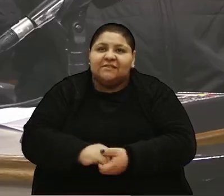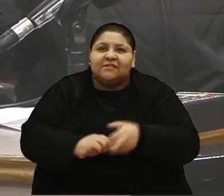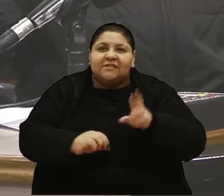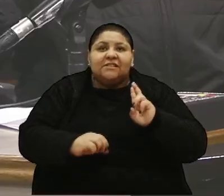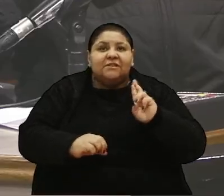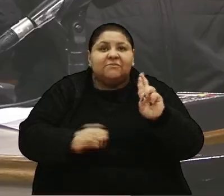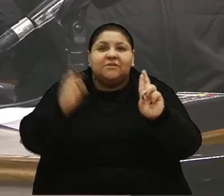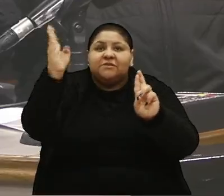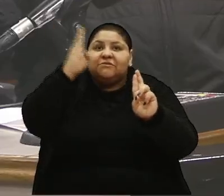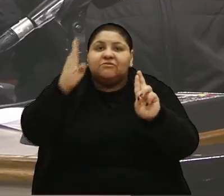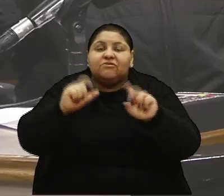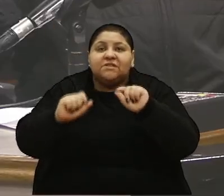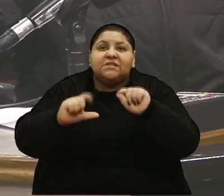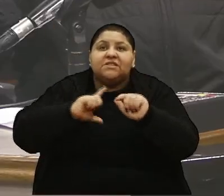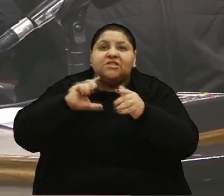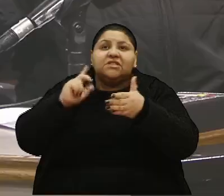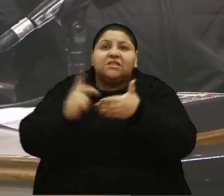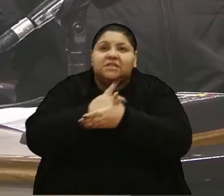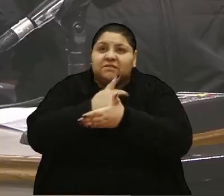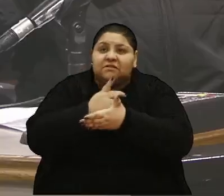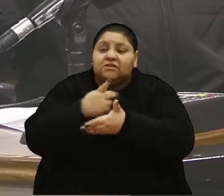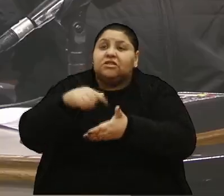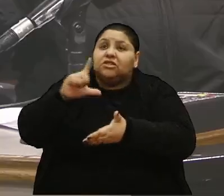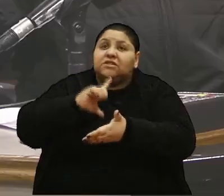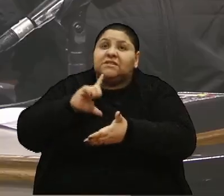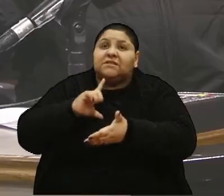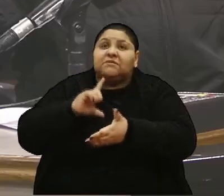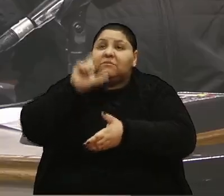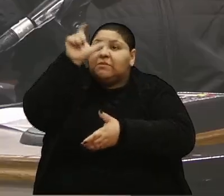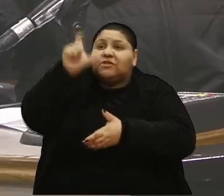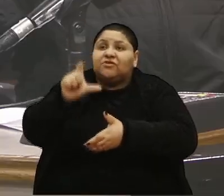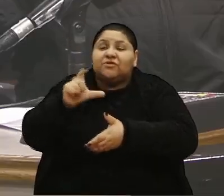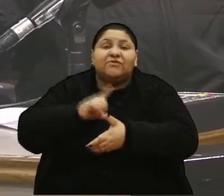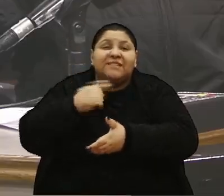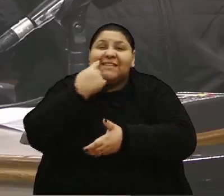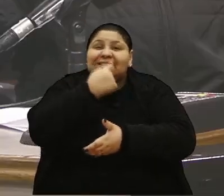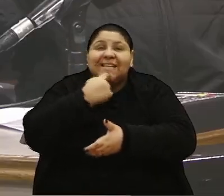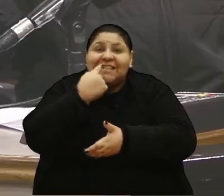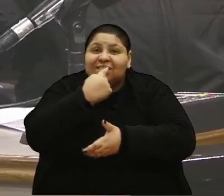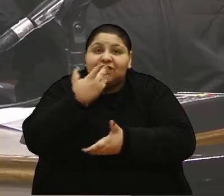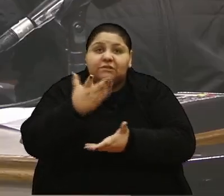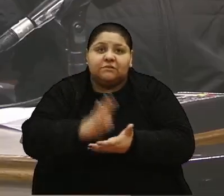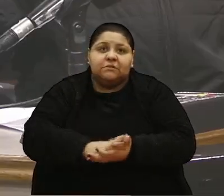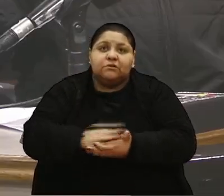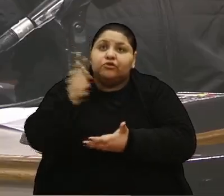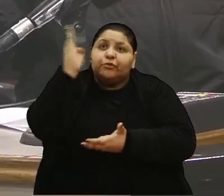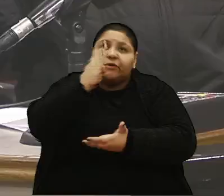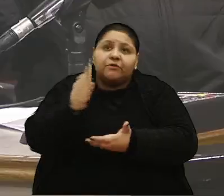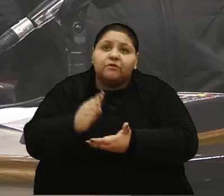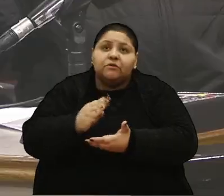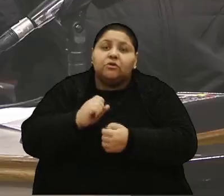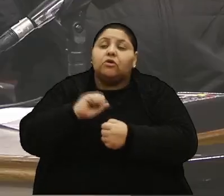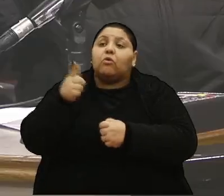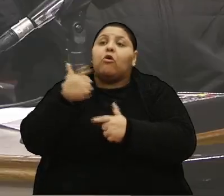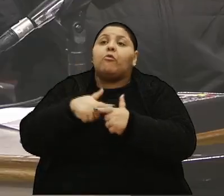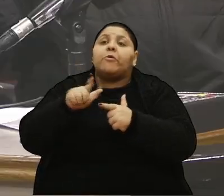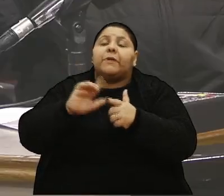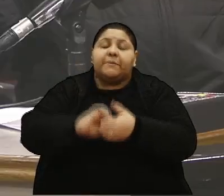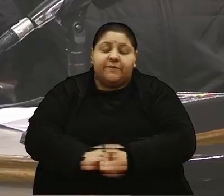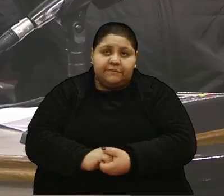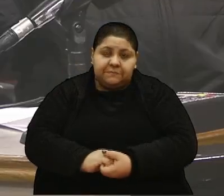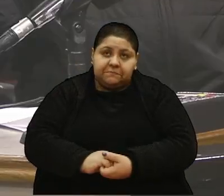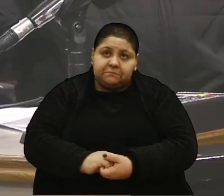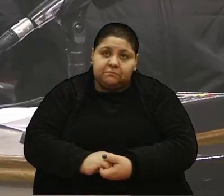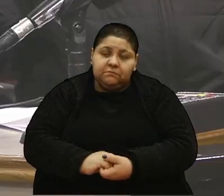o Brasil? Que mal tem? Nós temos desdentados no Brasil, nós temos pessoas com dentes. Qual é o problema disso tudo?